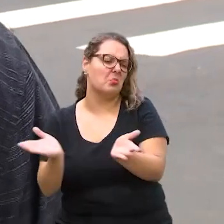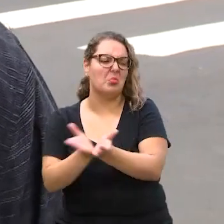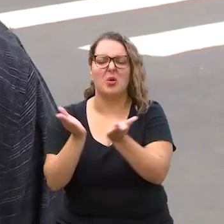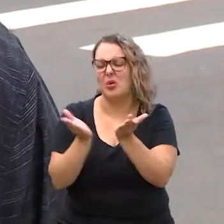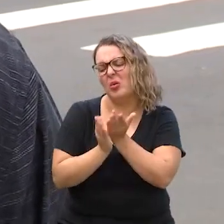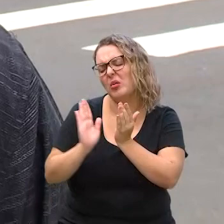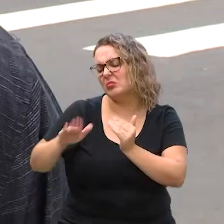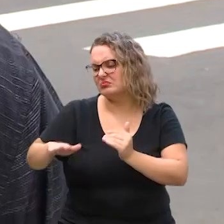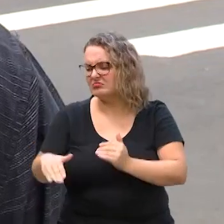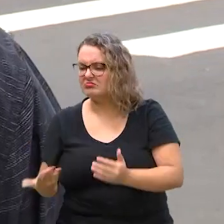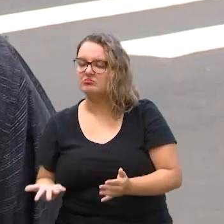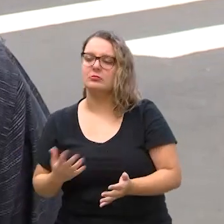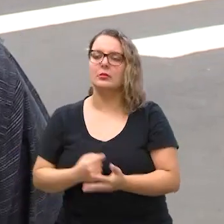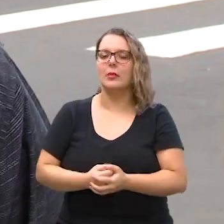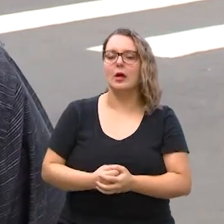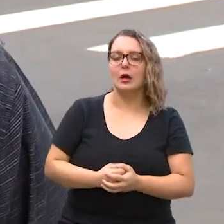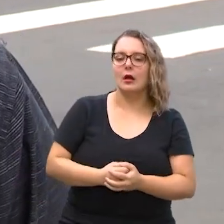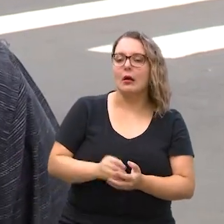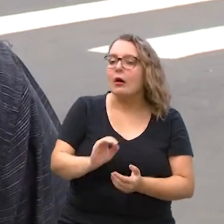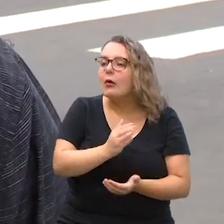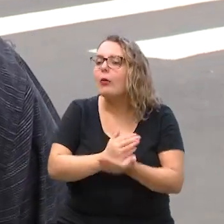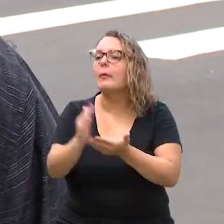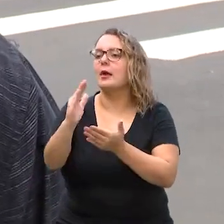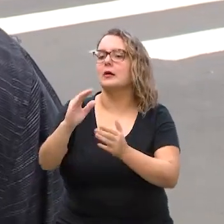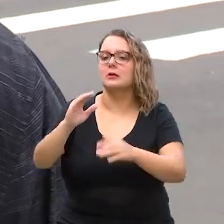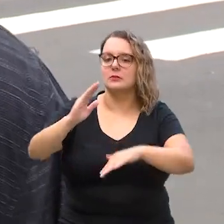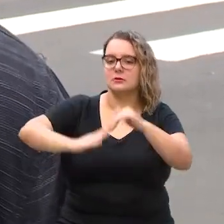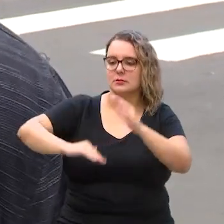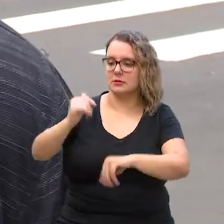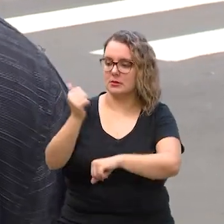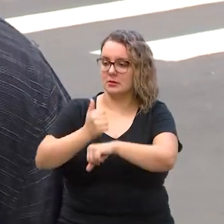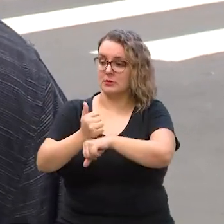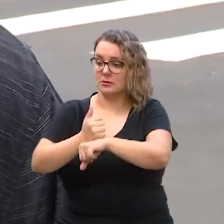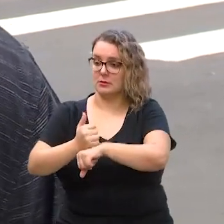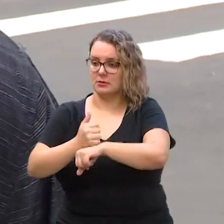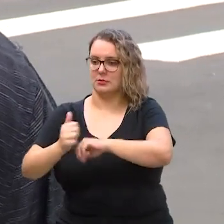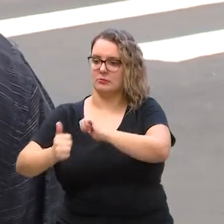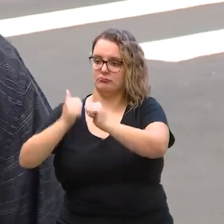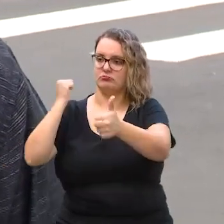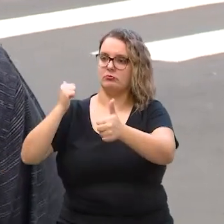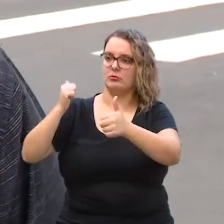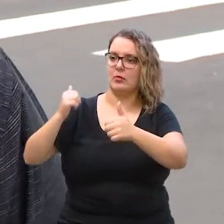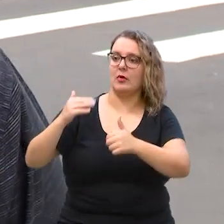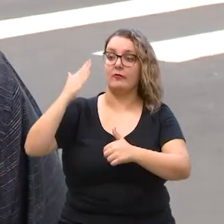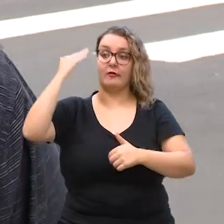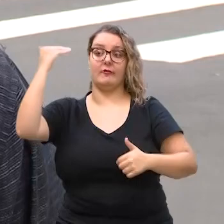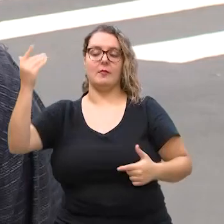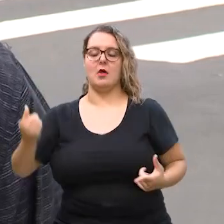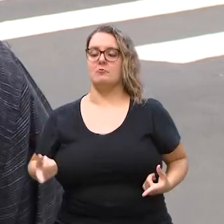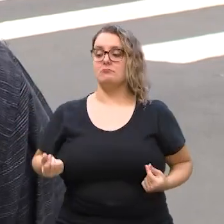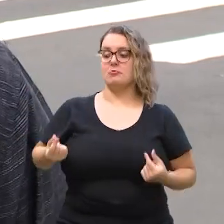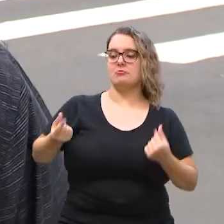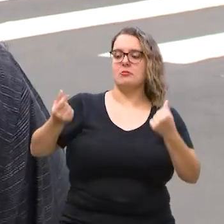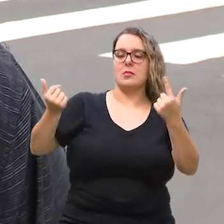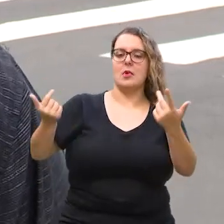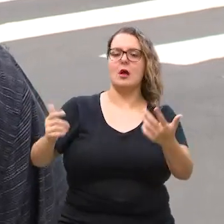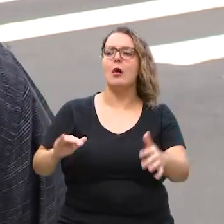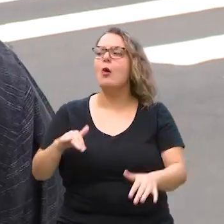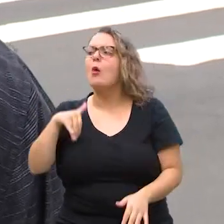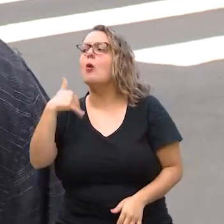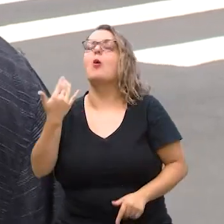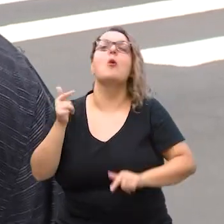né, classe baixa, de repente vira um atleta, fica famosa, começa a ganhar dinheiro. Eu queria saber que tipo de